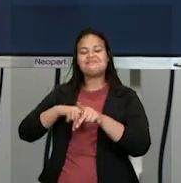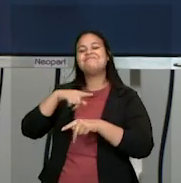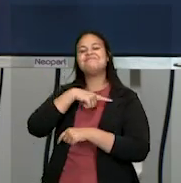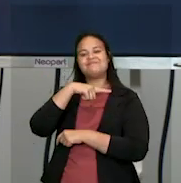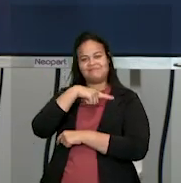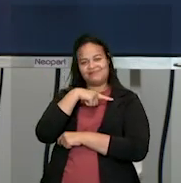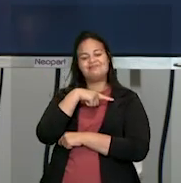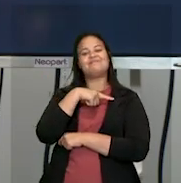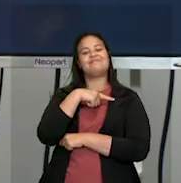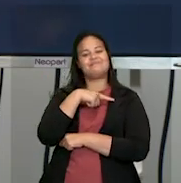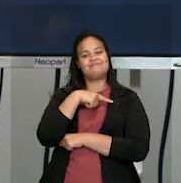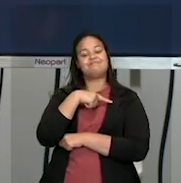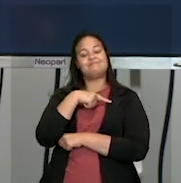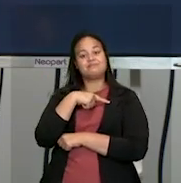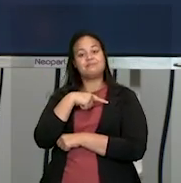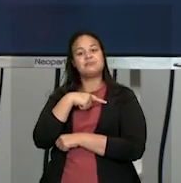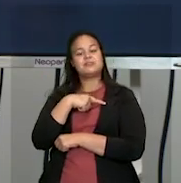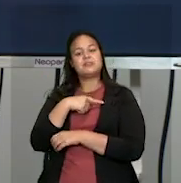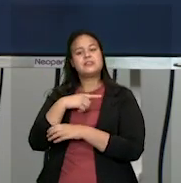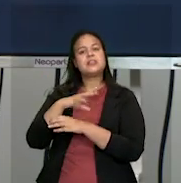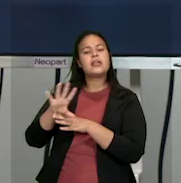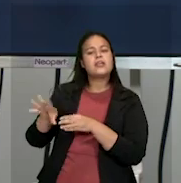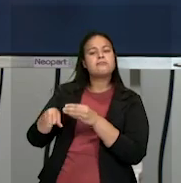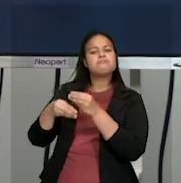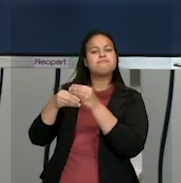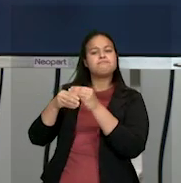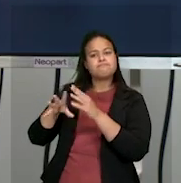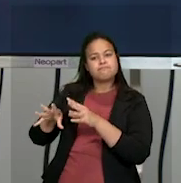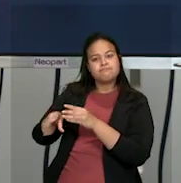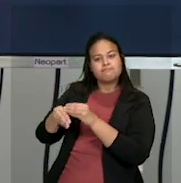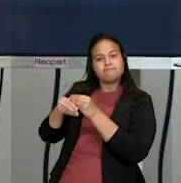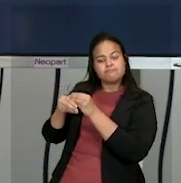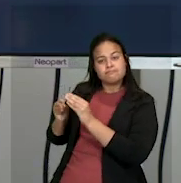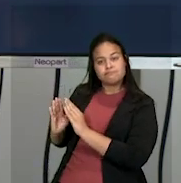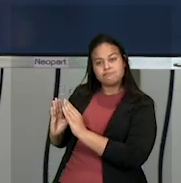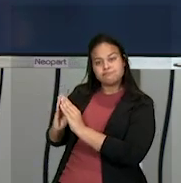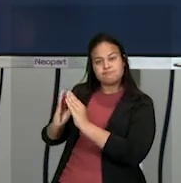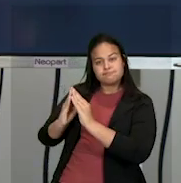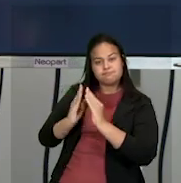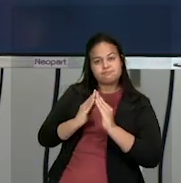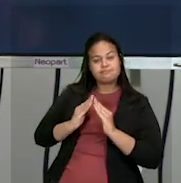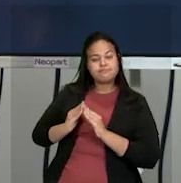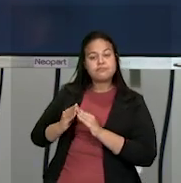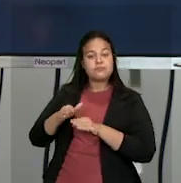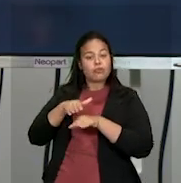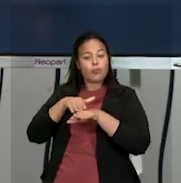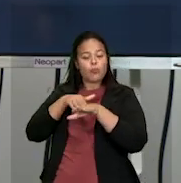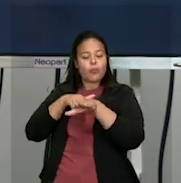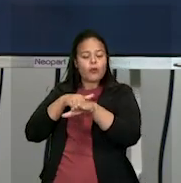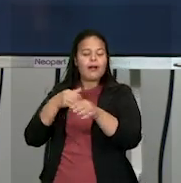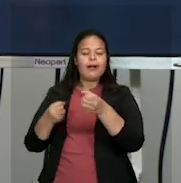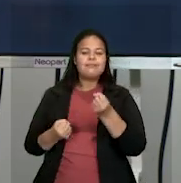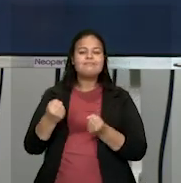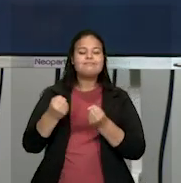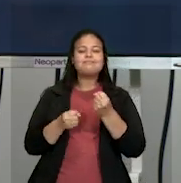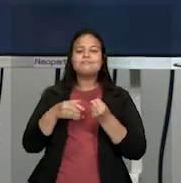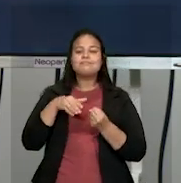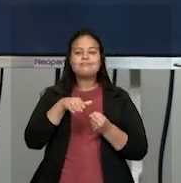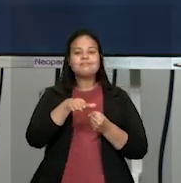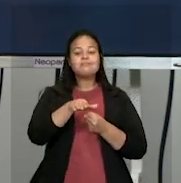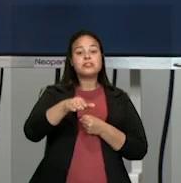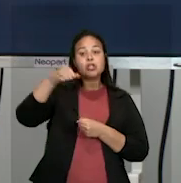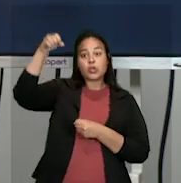nós temos construções mais próximas umas das outras, chão pavimentado, a